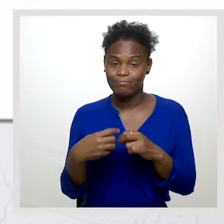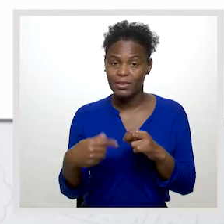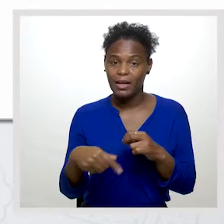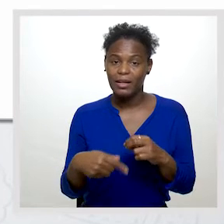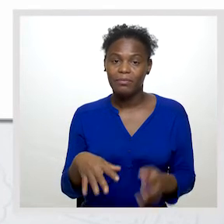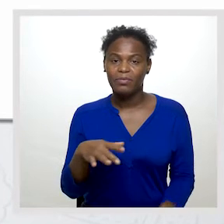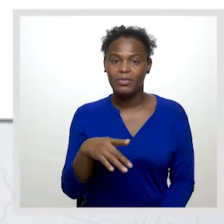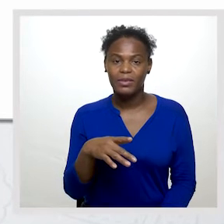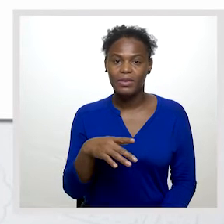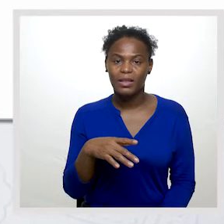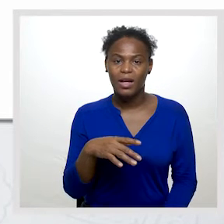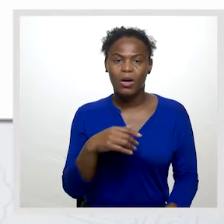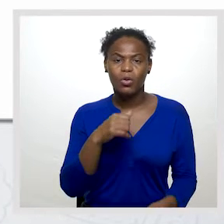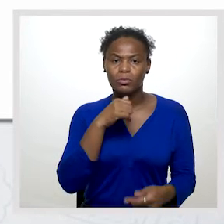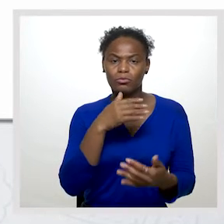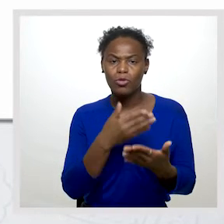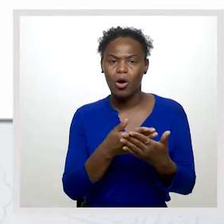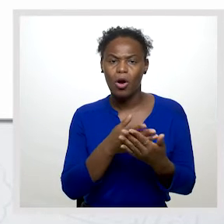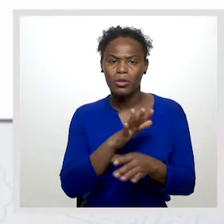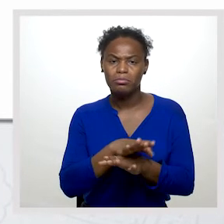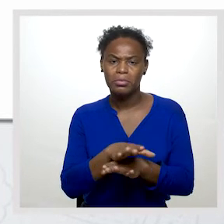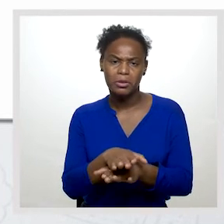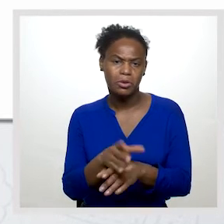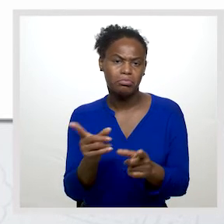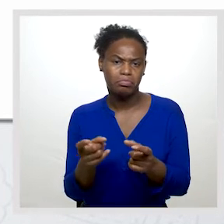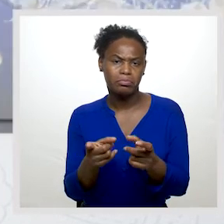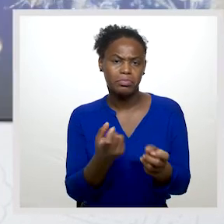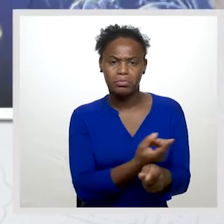é a contaminação e morte de peixes e moluscos